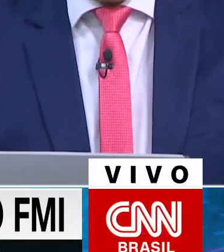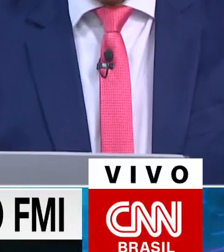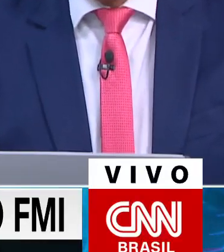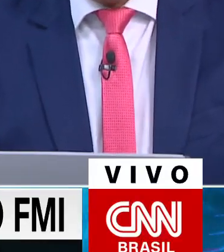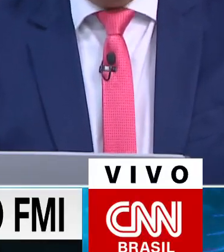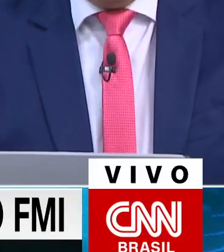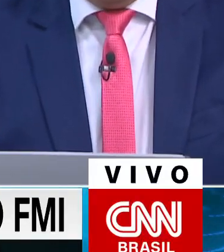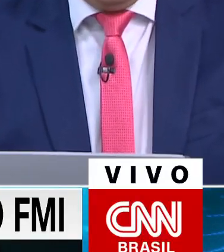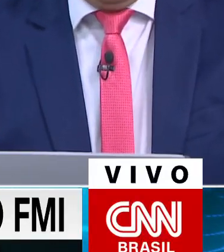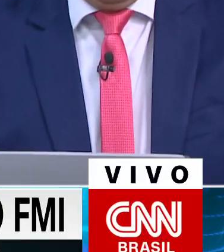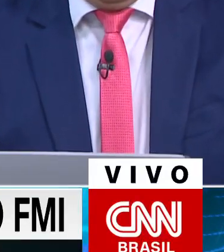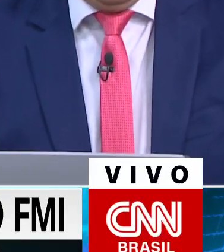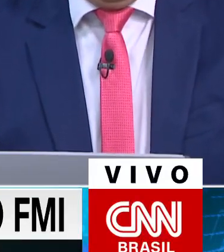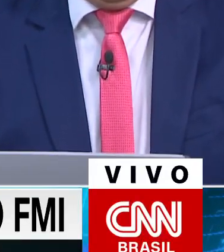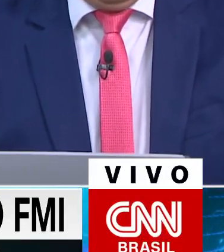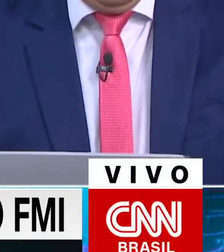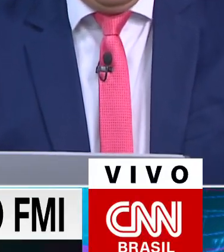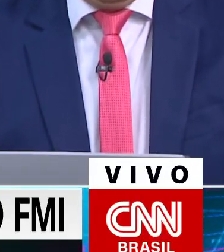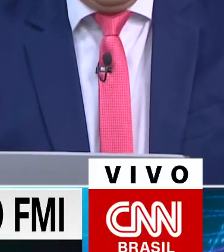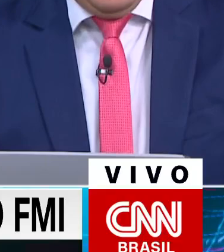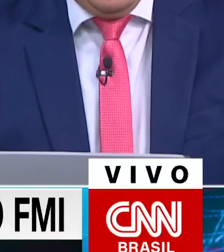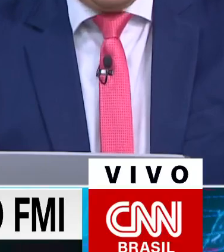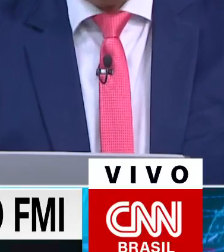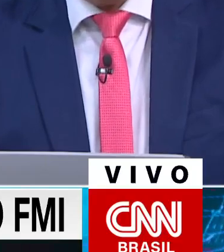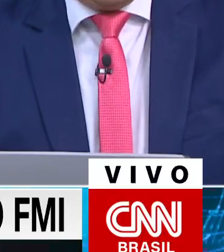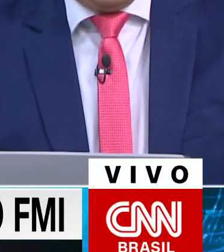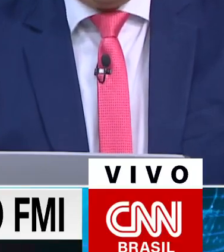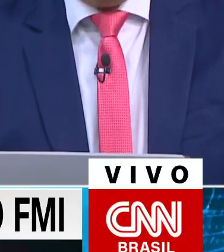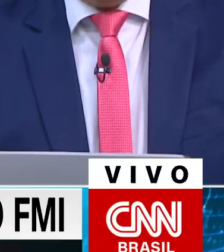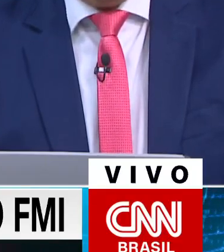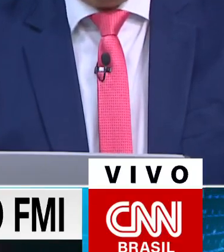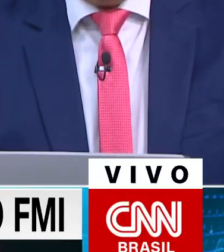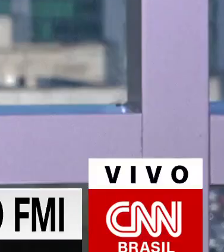direito, são eles, né? Exato. Isso. Obrigada, Lorival. Obrigado, Naka.